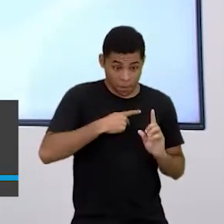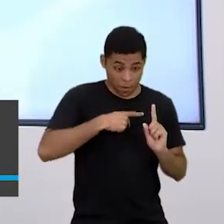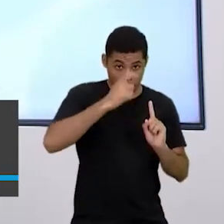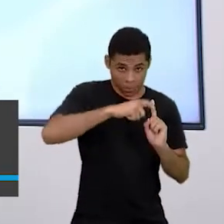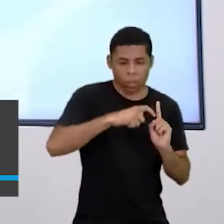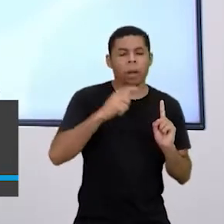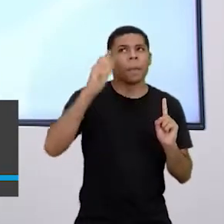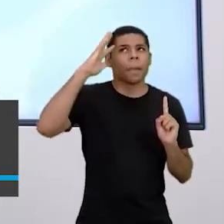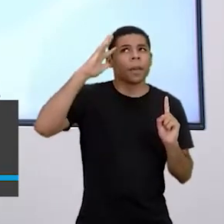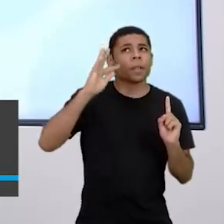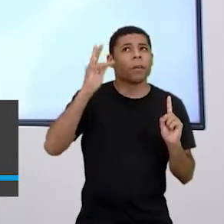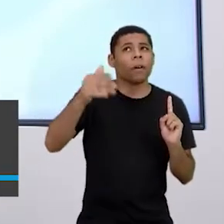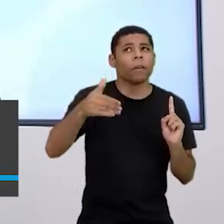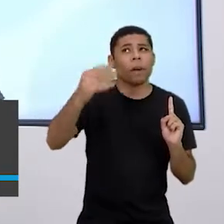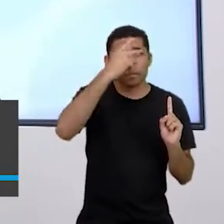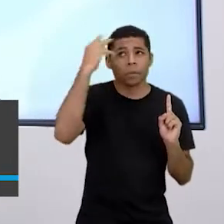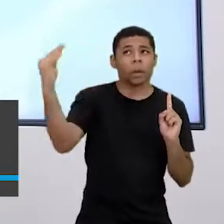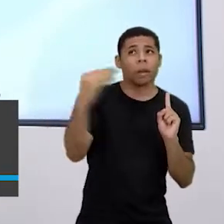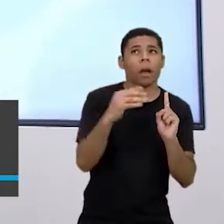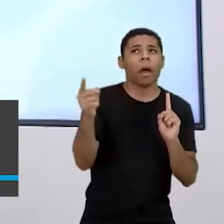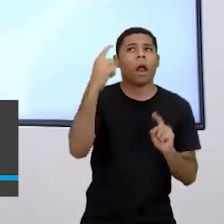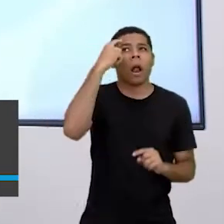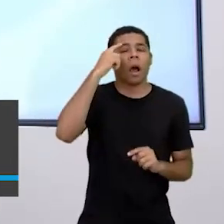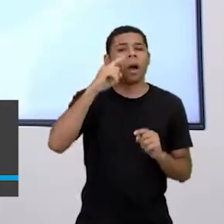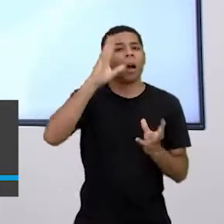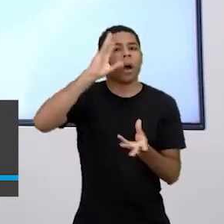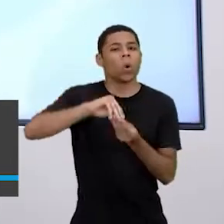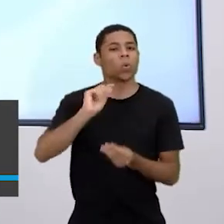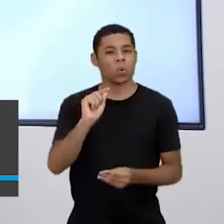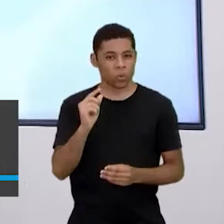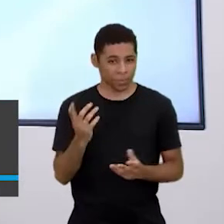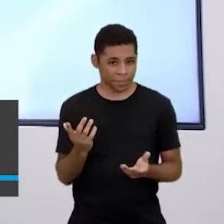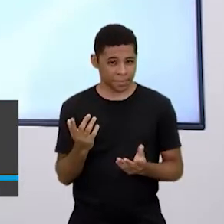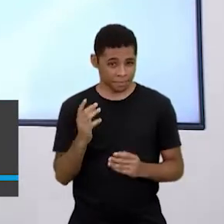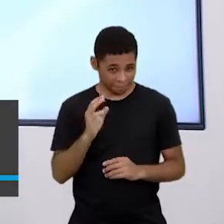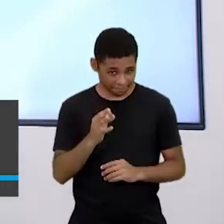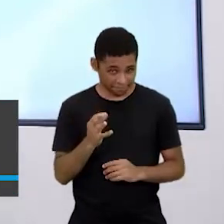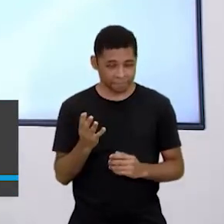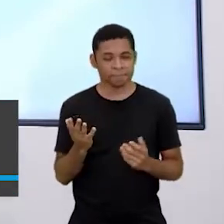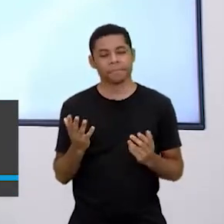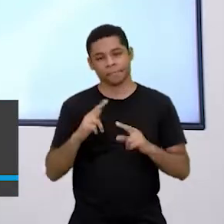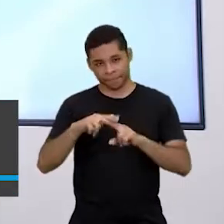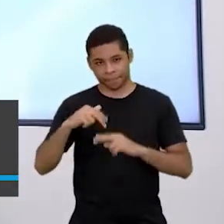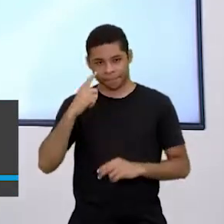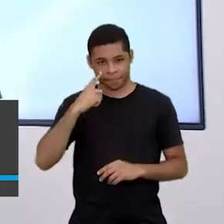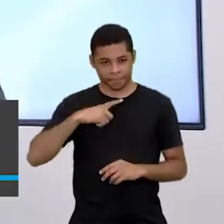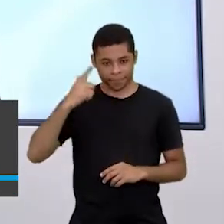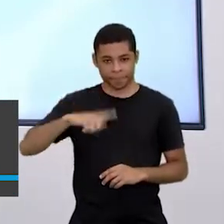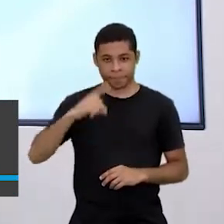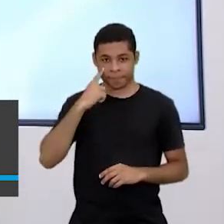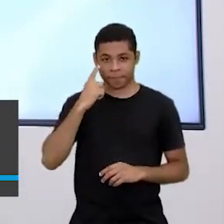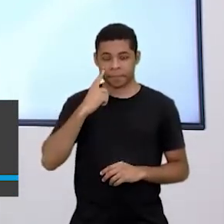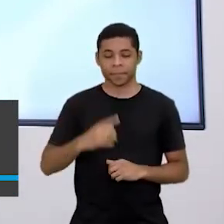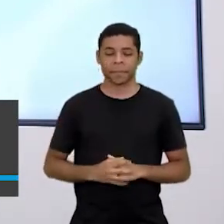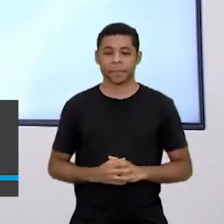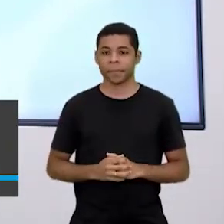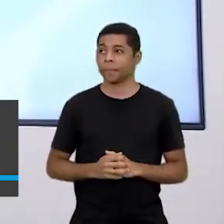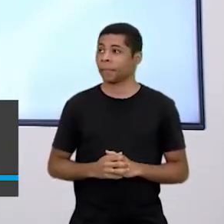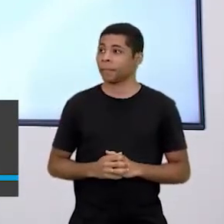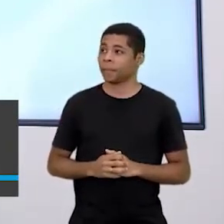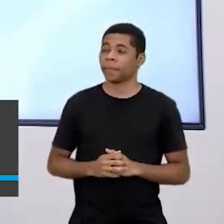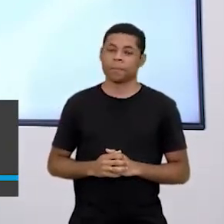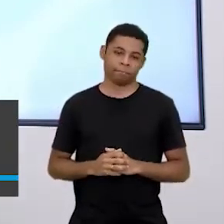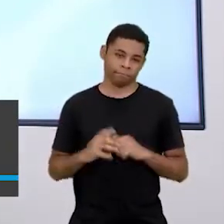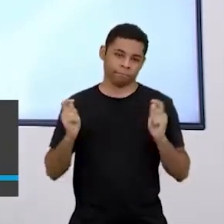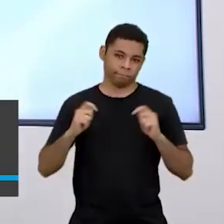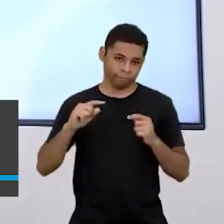e o que ela realmente é, porque nunca bate, até na vida da gente, né? E aí, a gente tem aqui também, né, o passatempo, tudo isso que pode